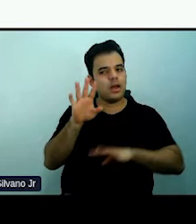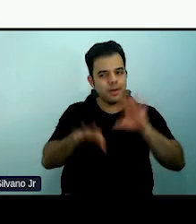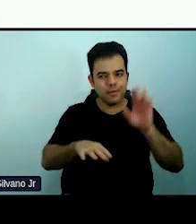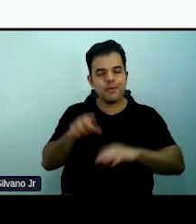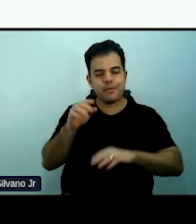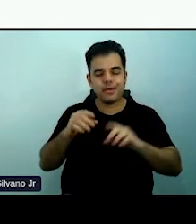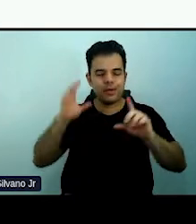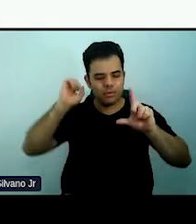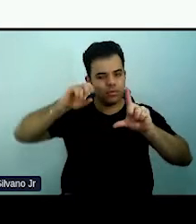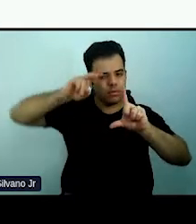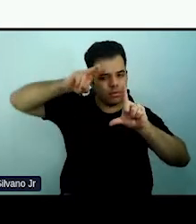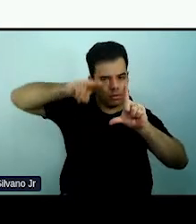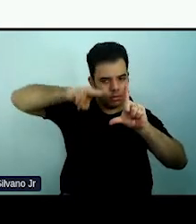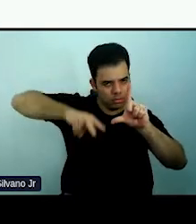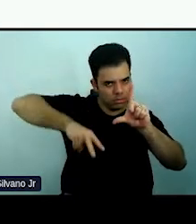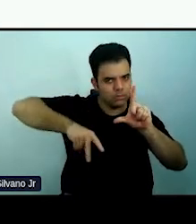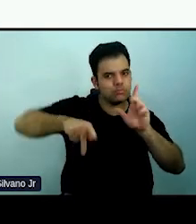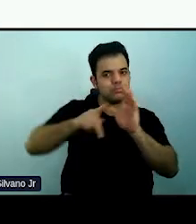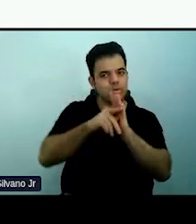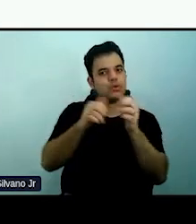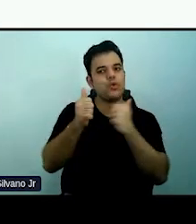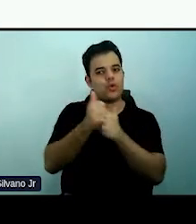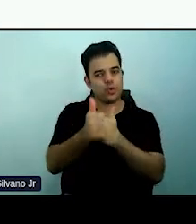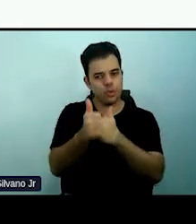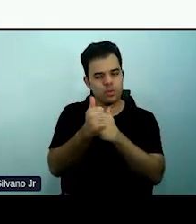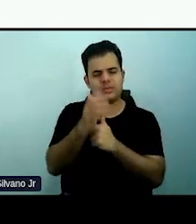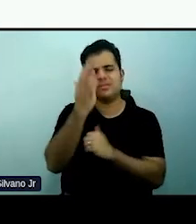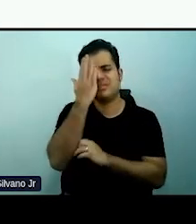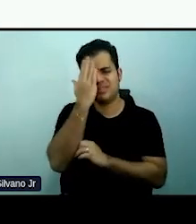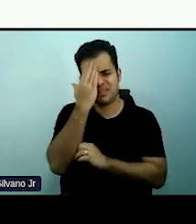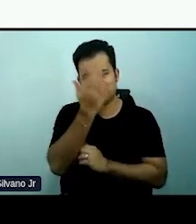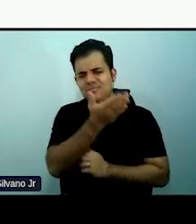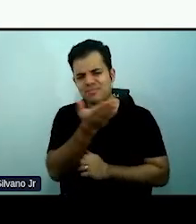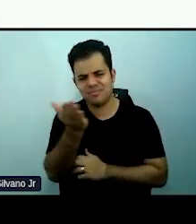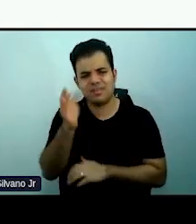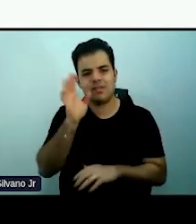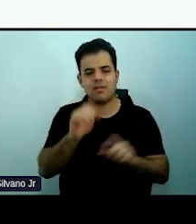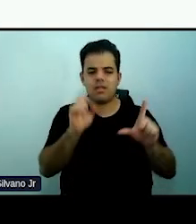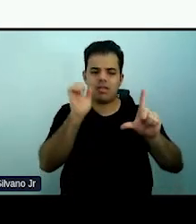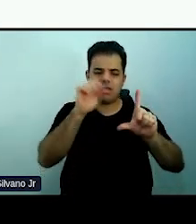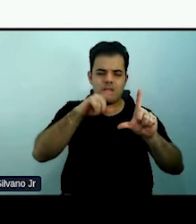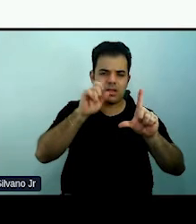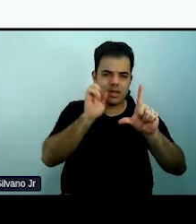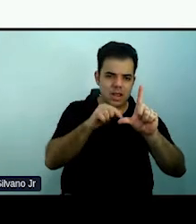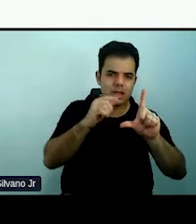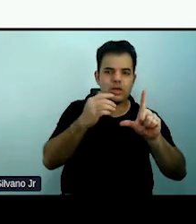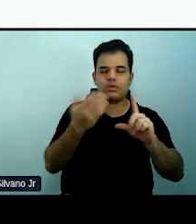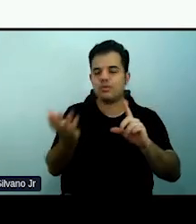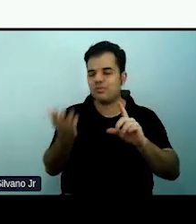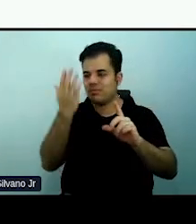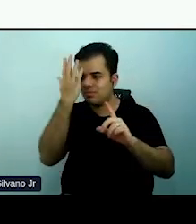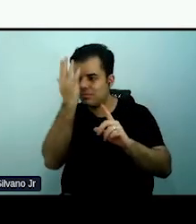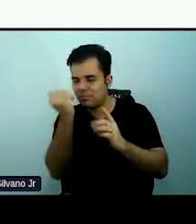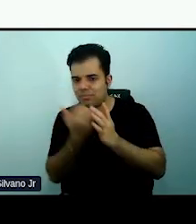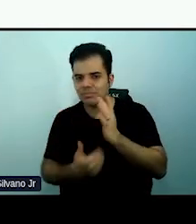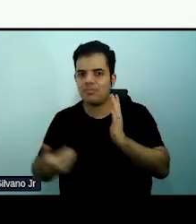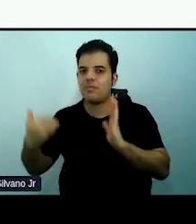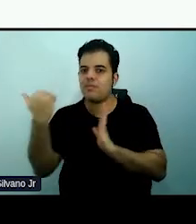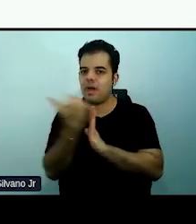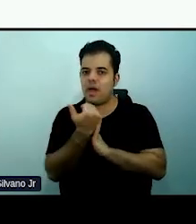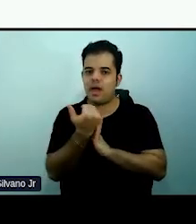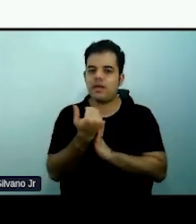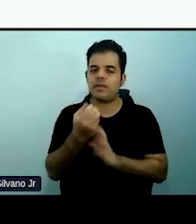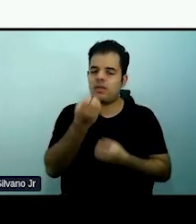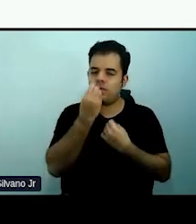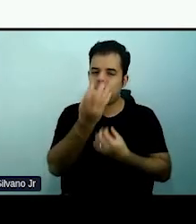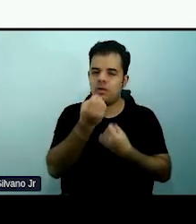usa leitor de tela, que está aqui acompanhando a palestra, sabe que é o clique aqui, o saiba mais, enfim, rótulos, informações